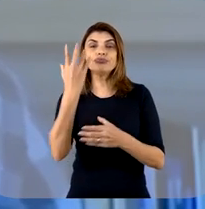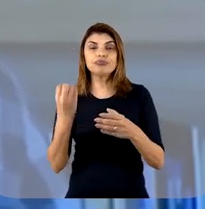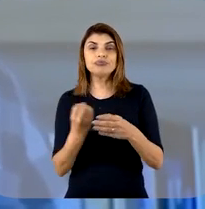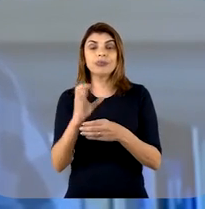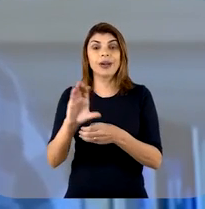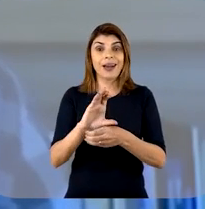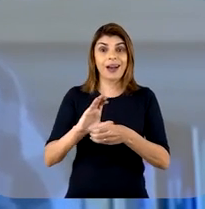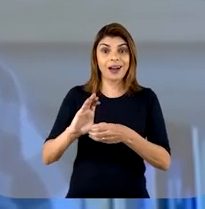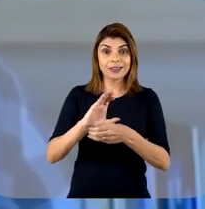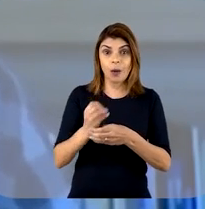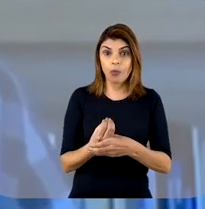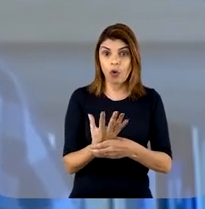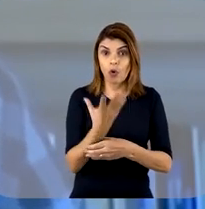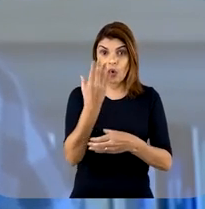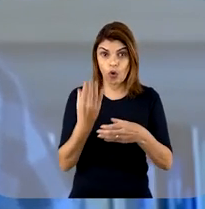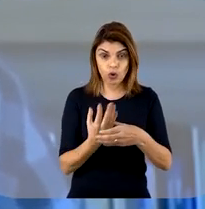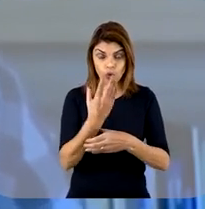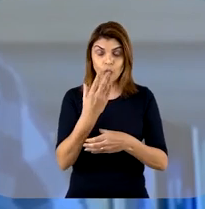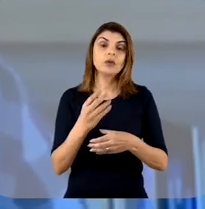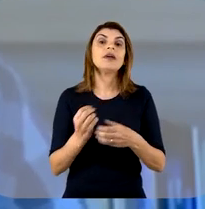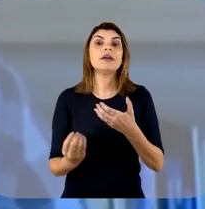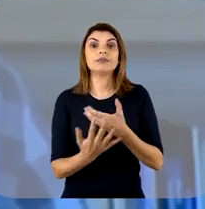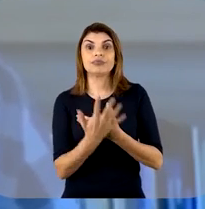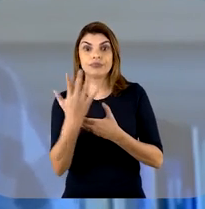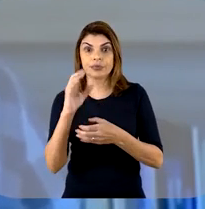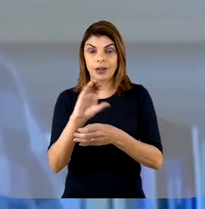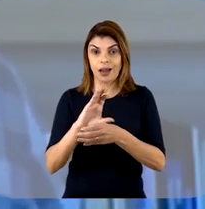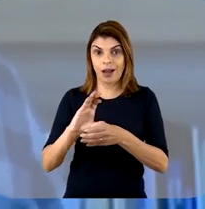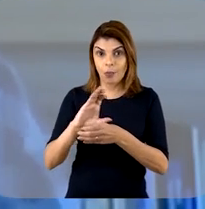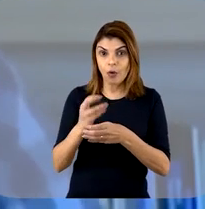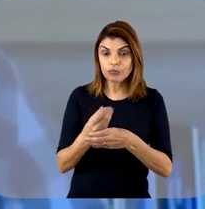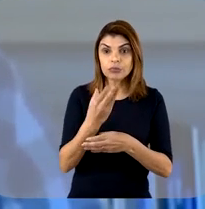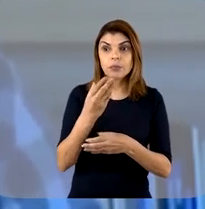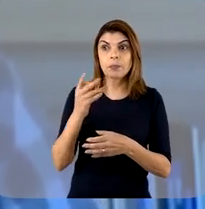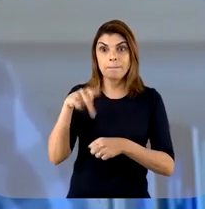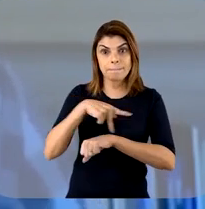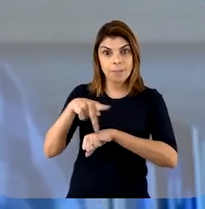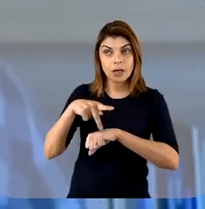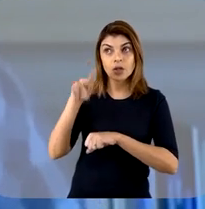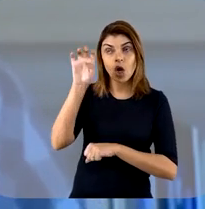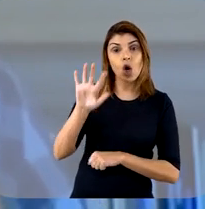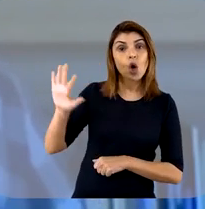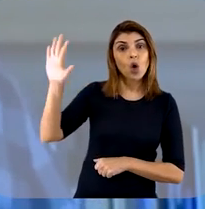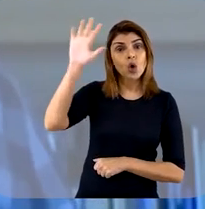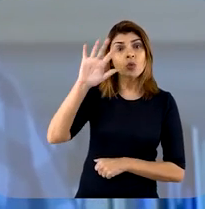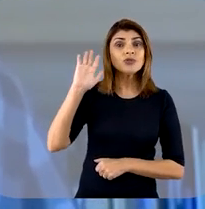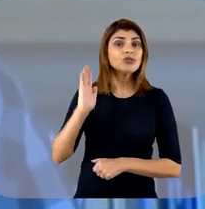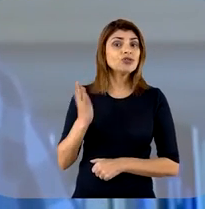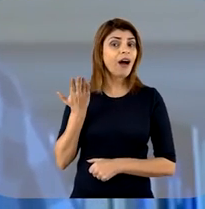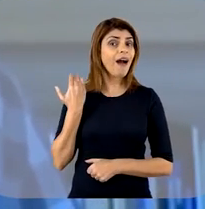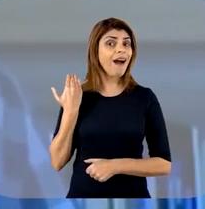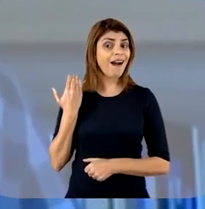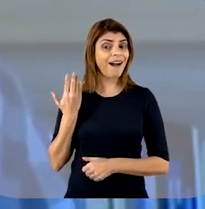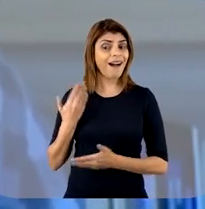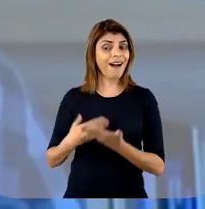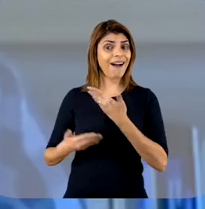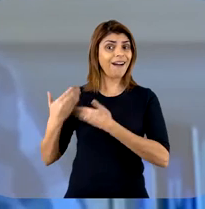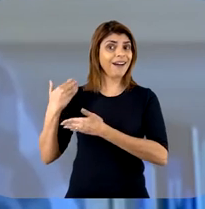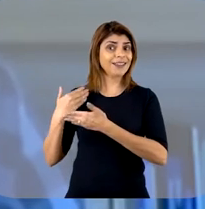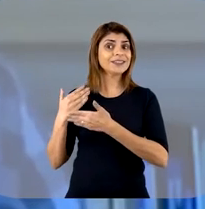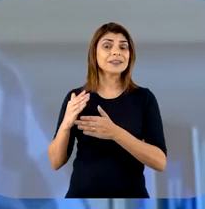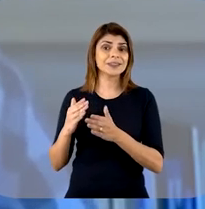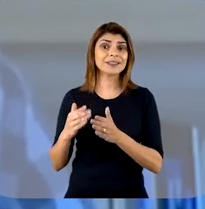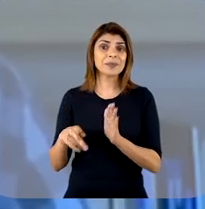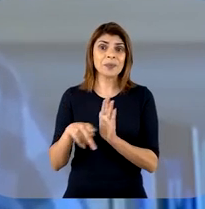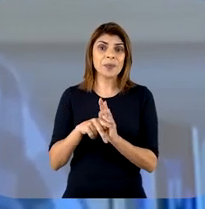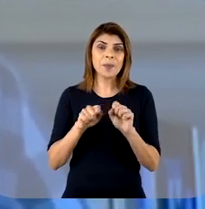de gás carbônico, por exemplo, nos países europeus, já está hoje próxima do que estava antes da pandemia, indicando duas